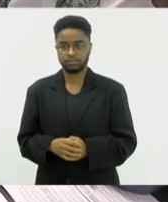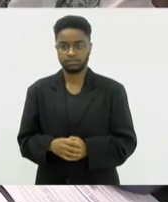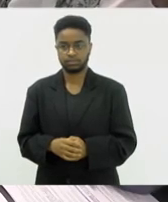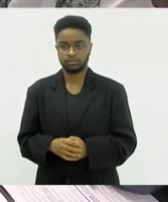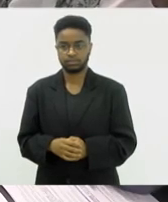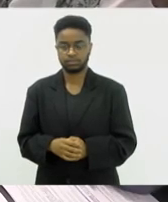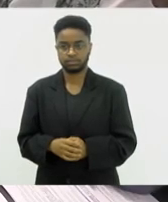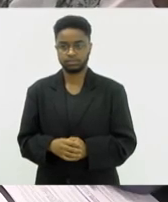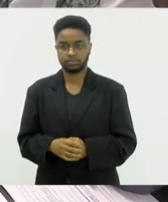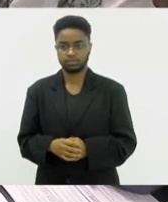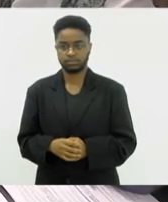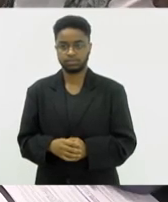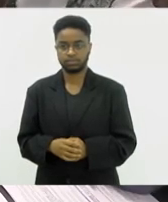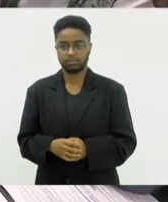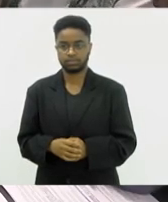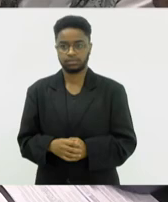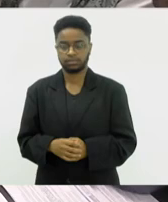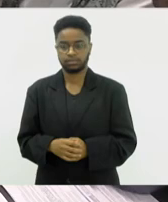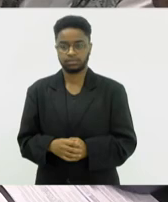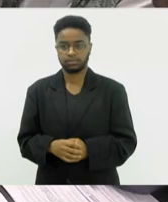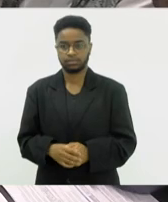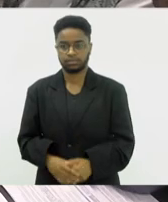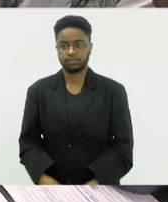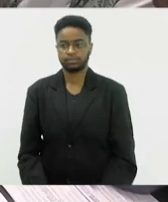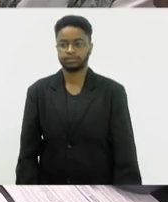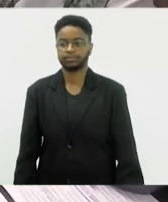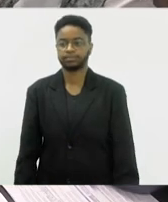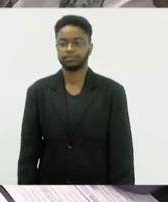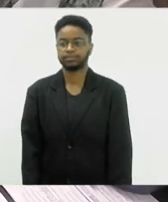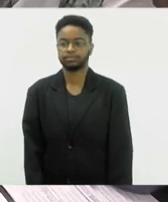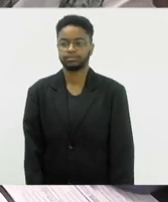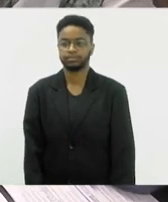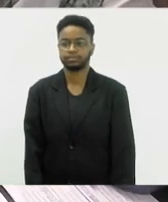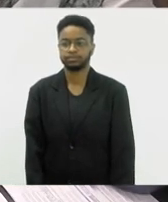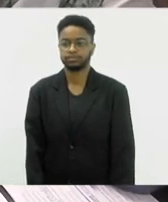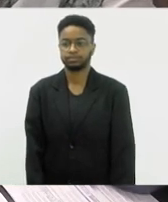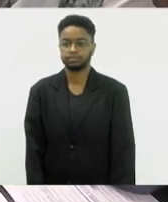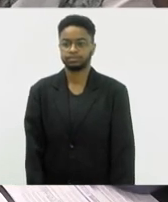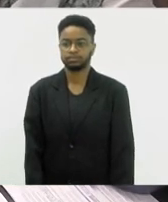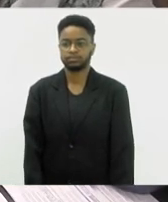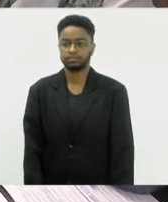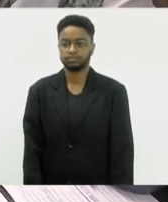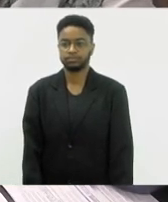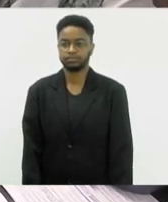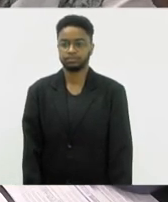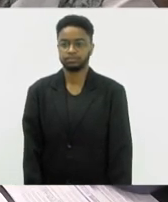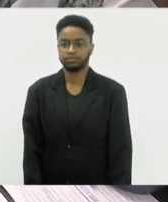As pressões são por conta da súmula, né? Disso a dia. Eu